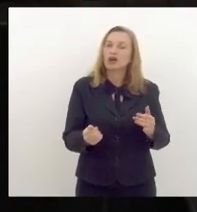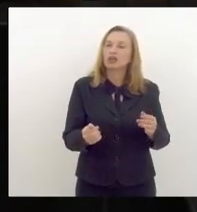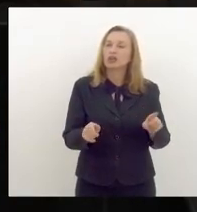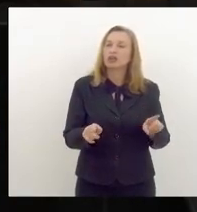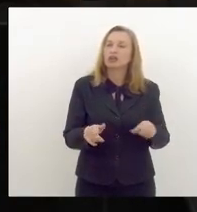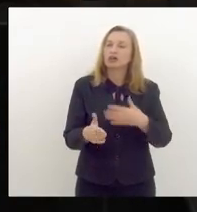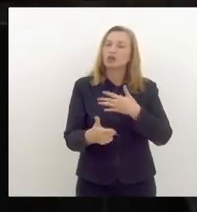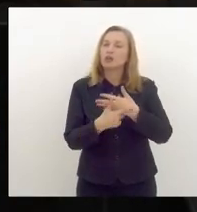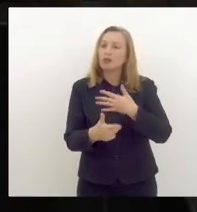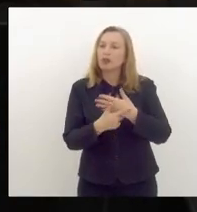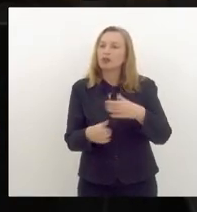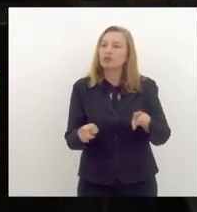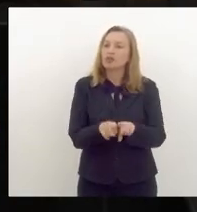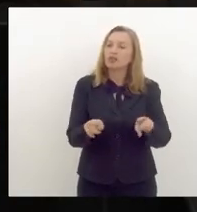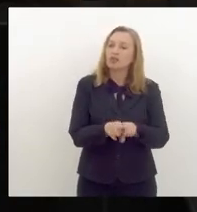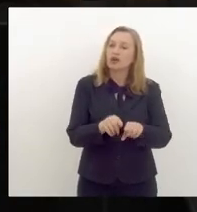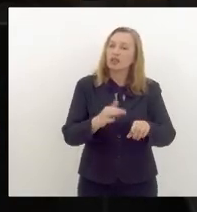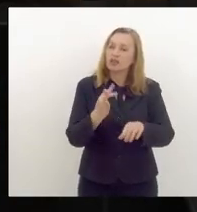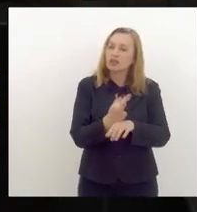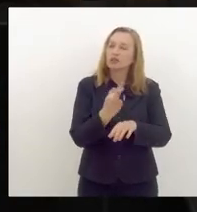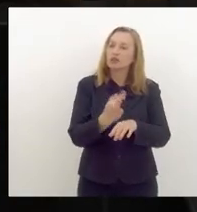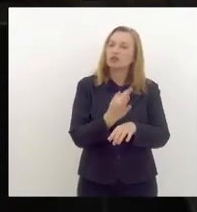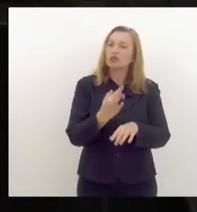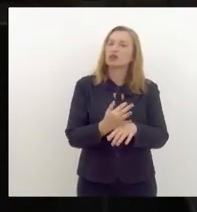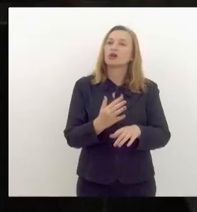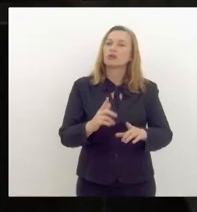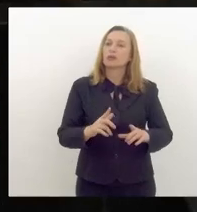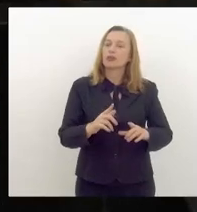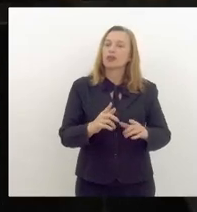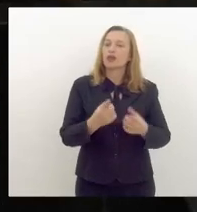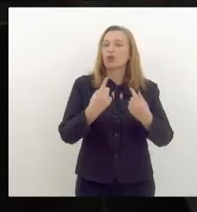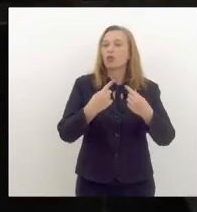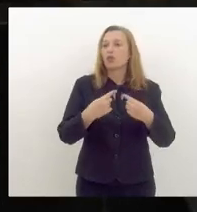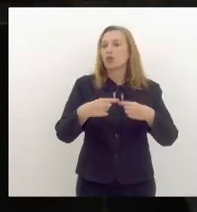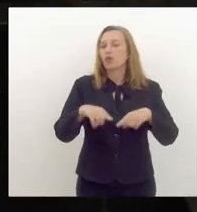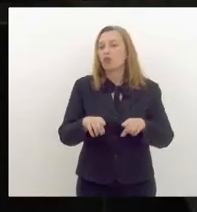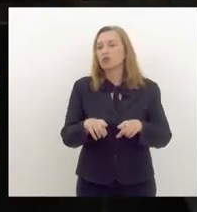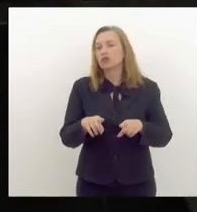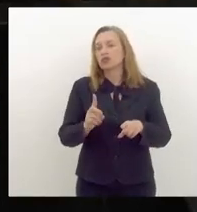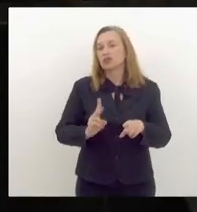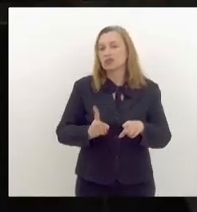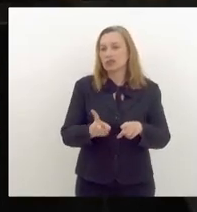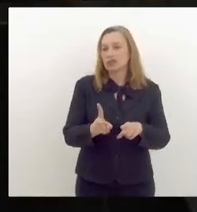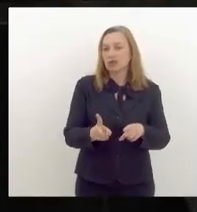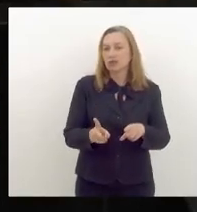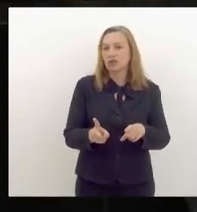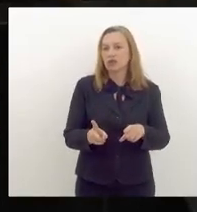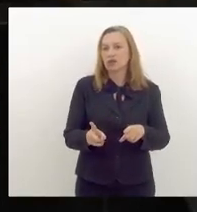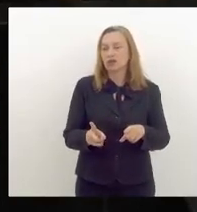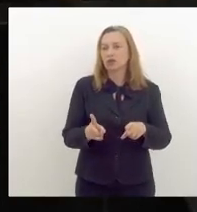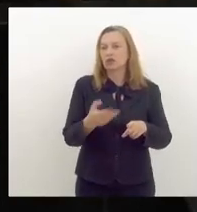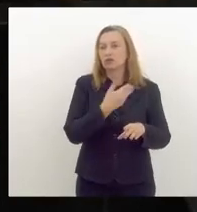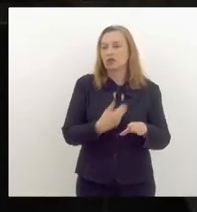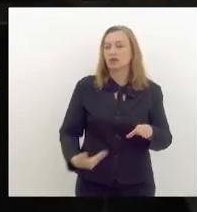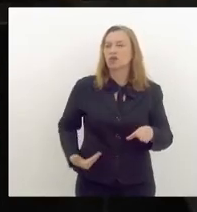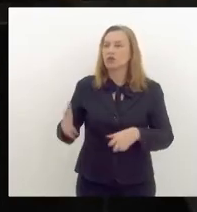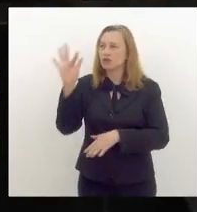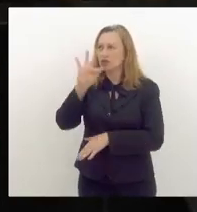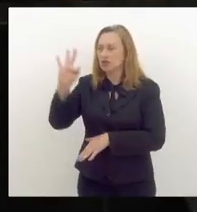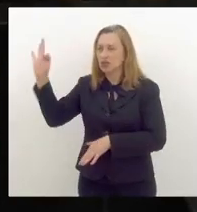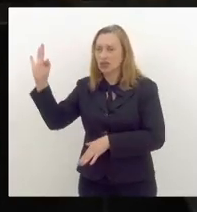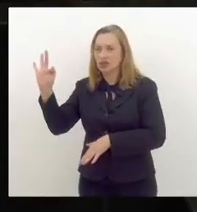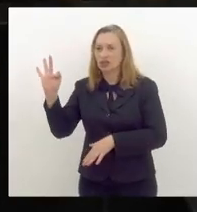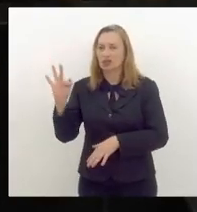papel de fazer a resistência Face aos Attacks constantemente de fechados pelo Governo Federal